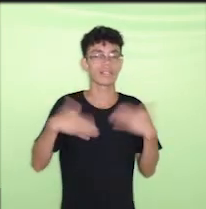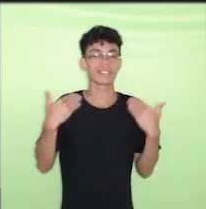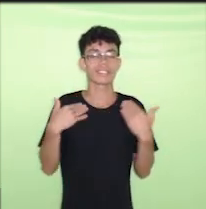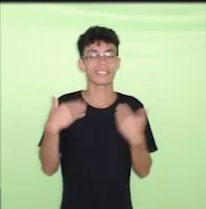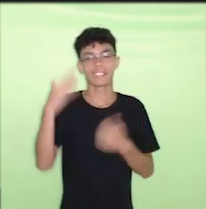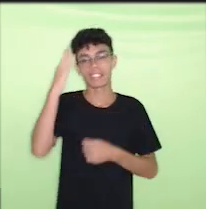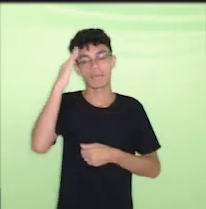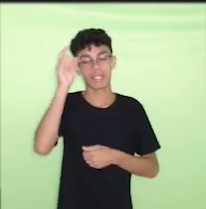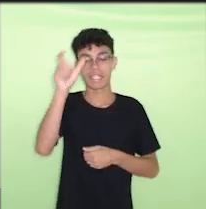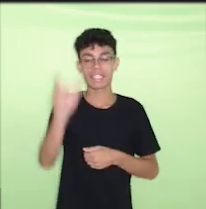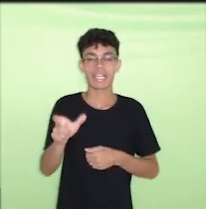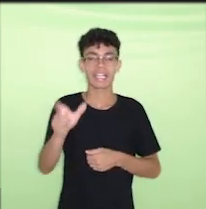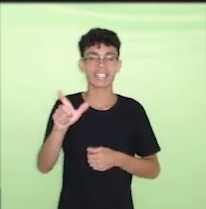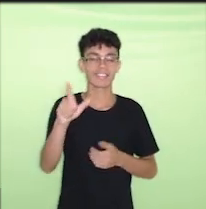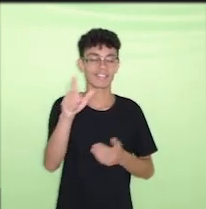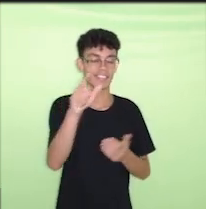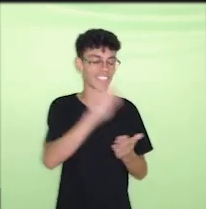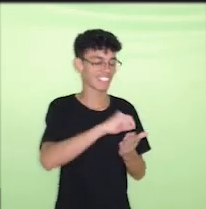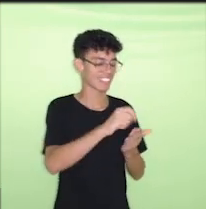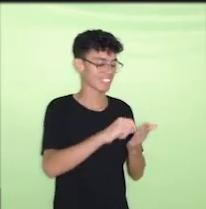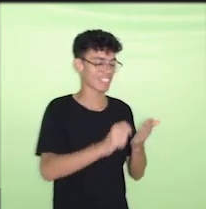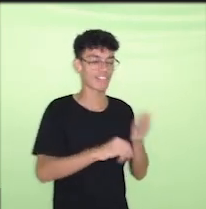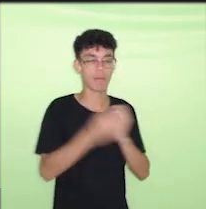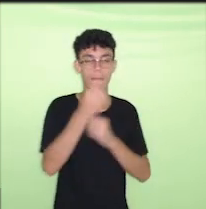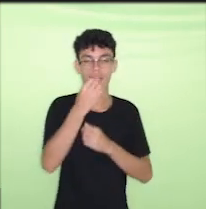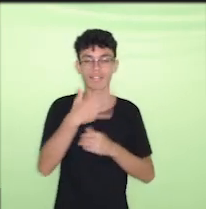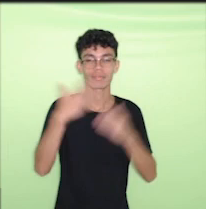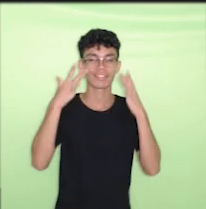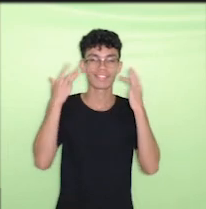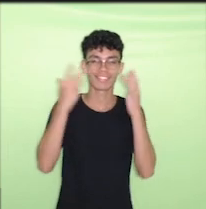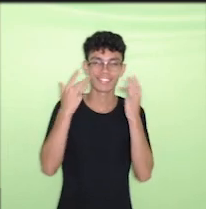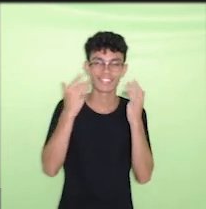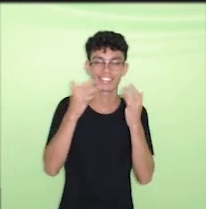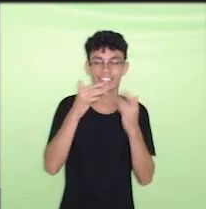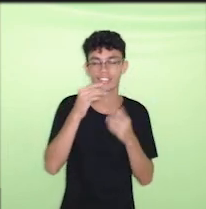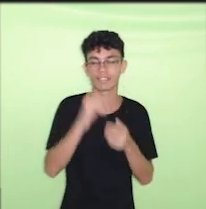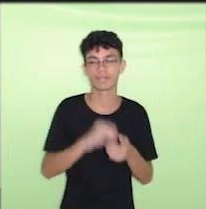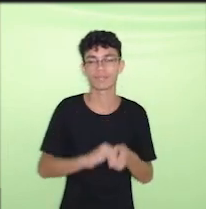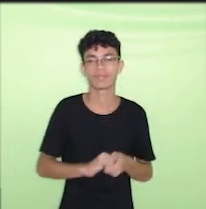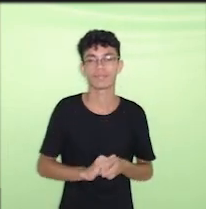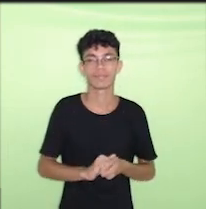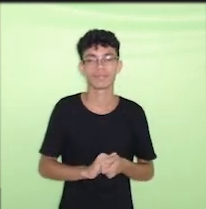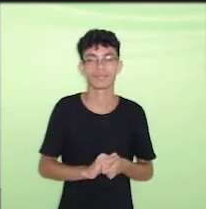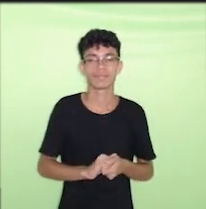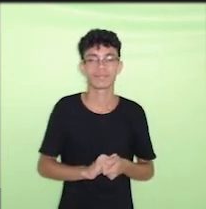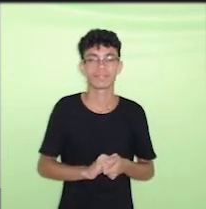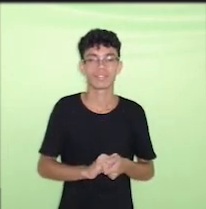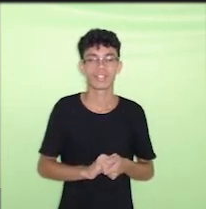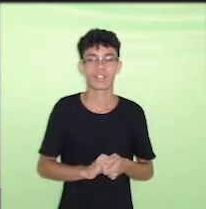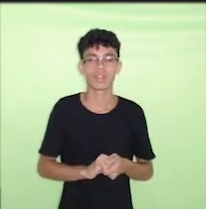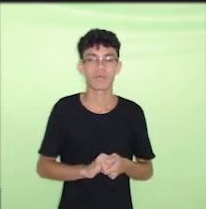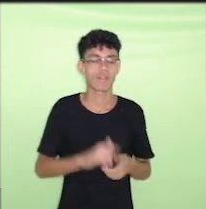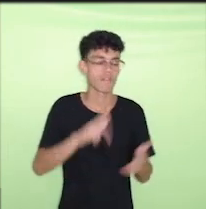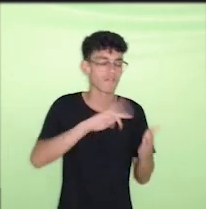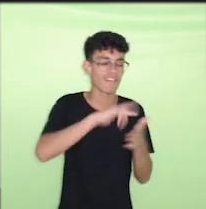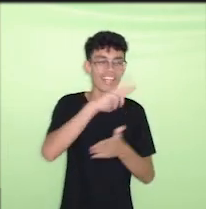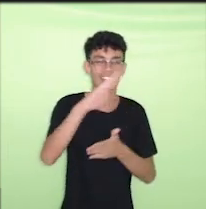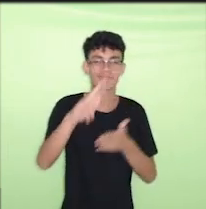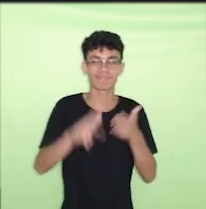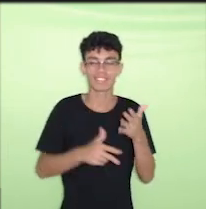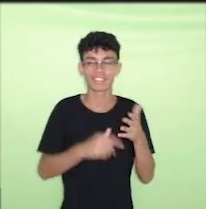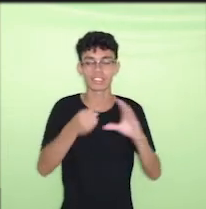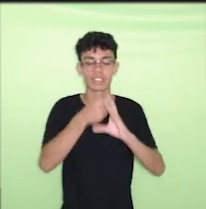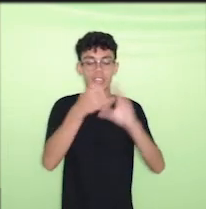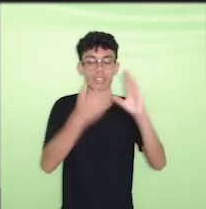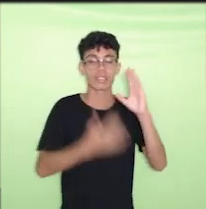que ela escreve tão bem para teatro, saber que ela transita pelos gêneros teatrais de uma